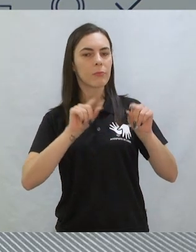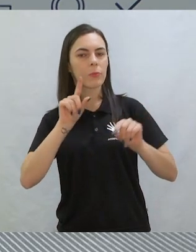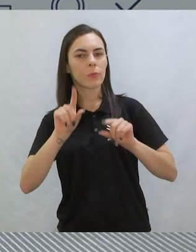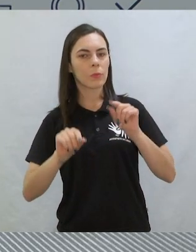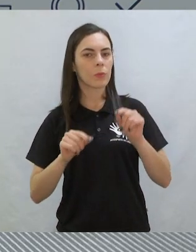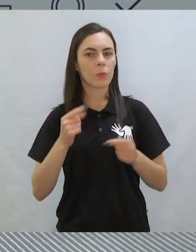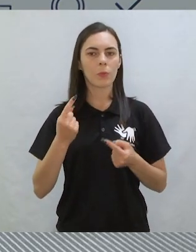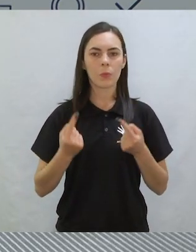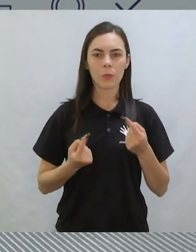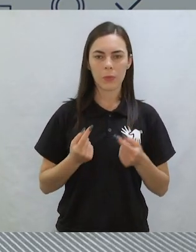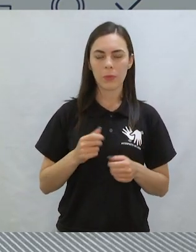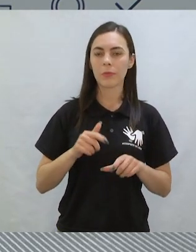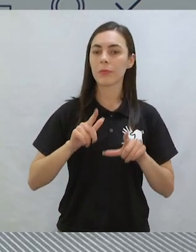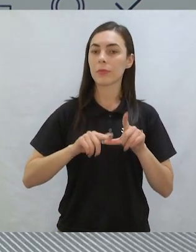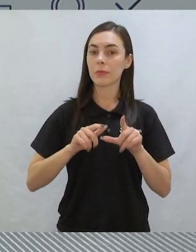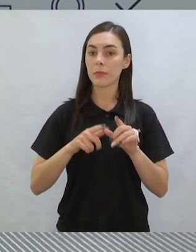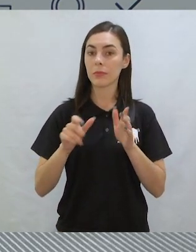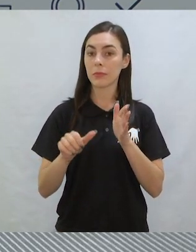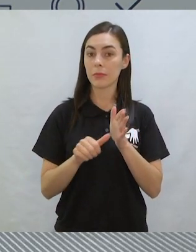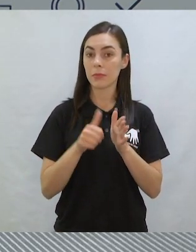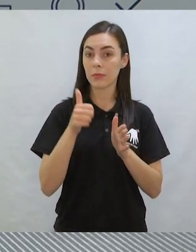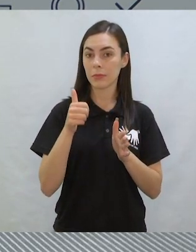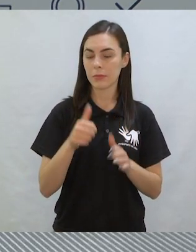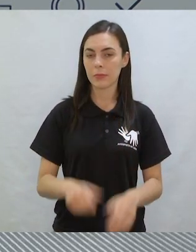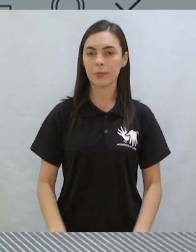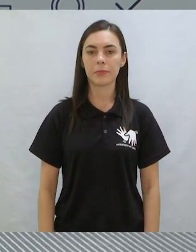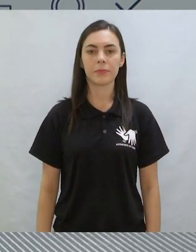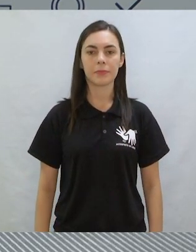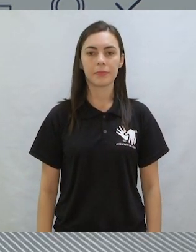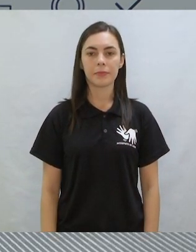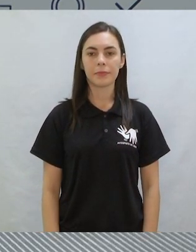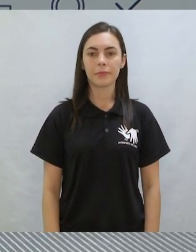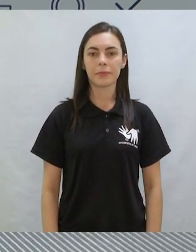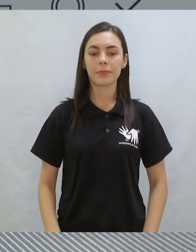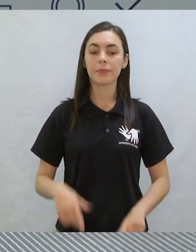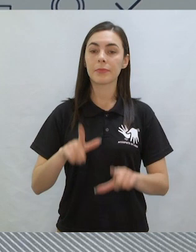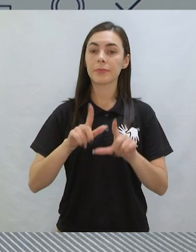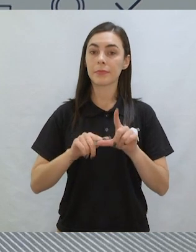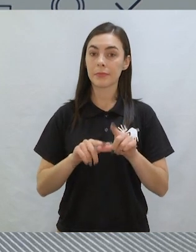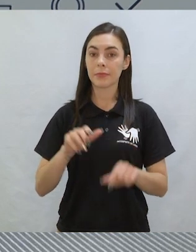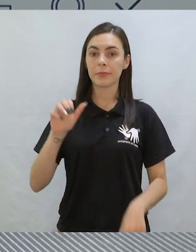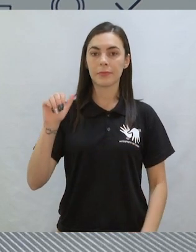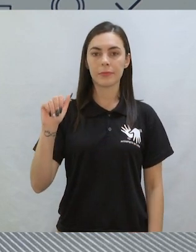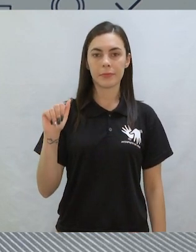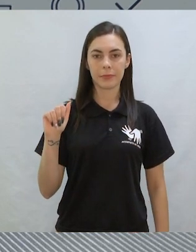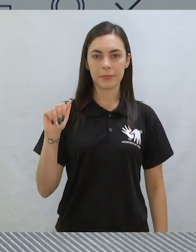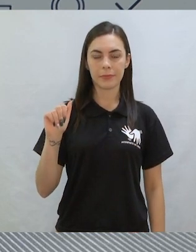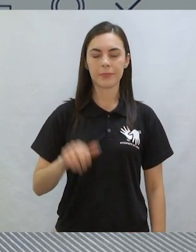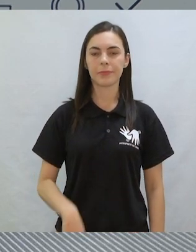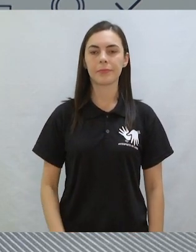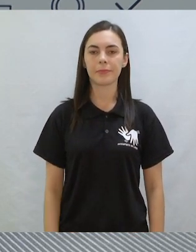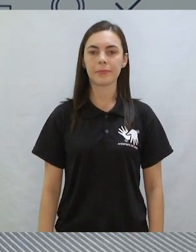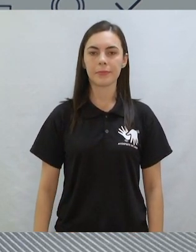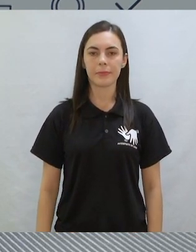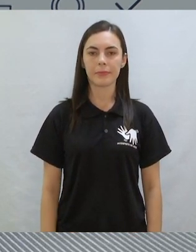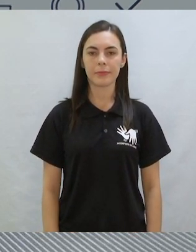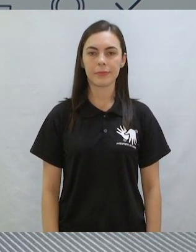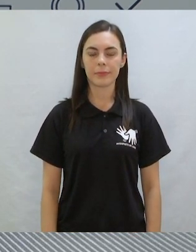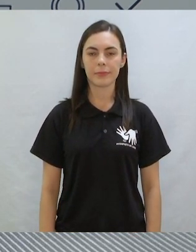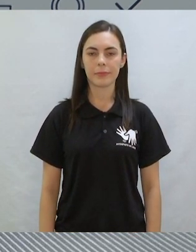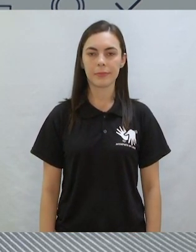você separe a sua primeira letra do alfabeto, que vai ser a letra